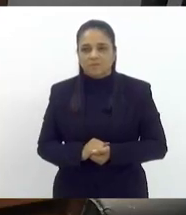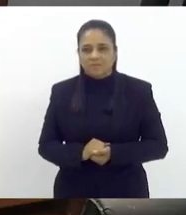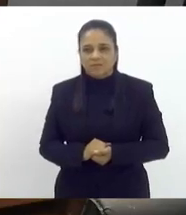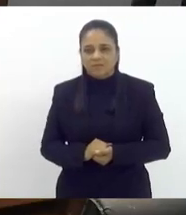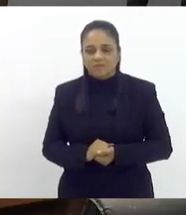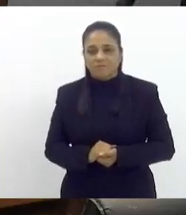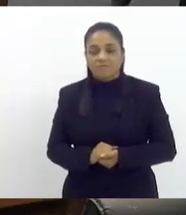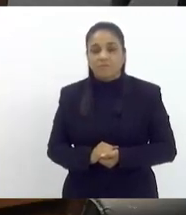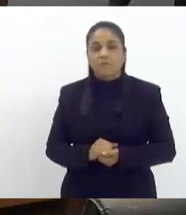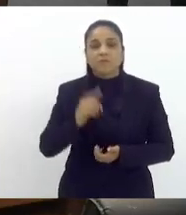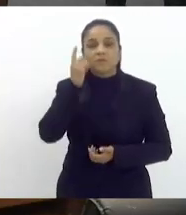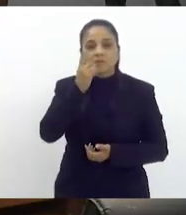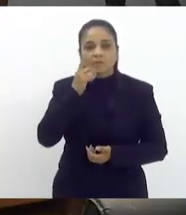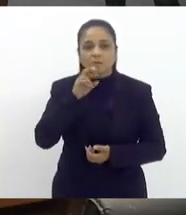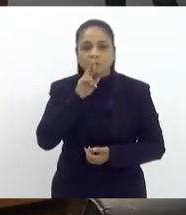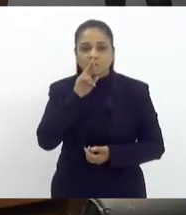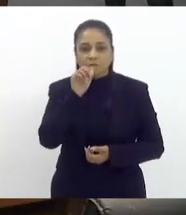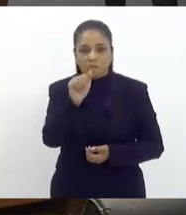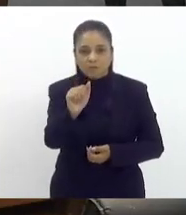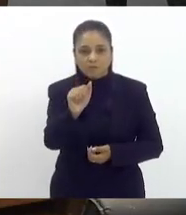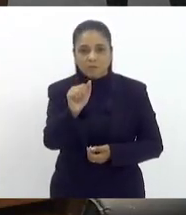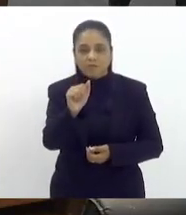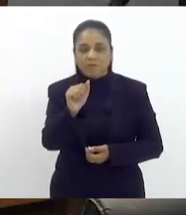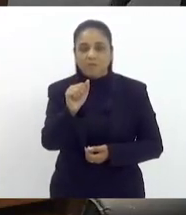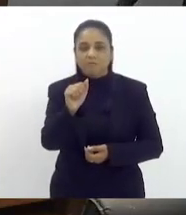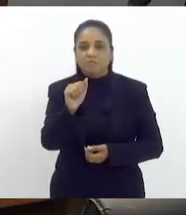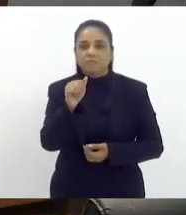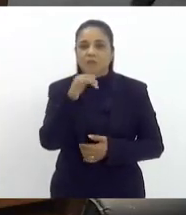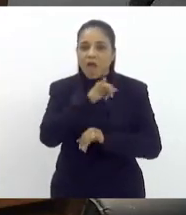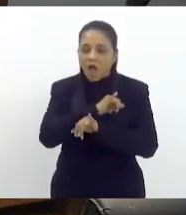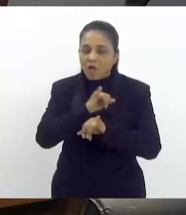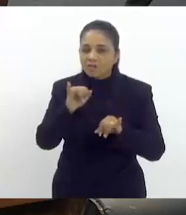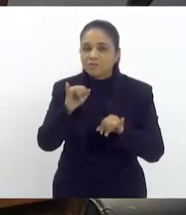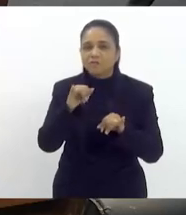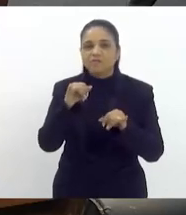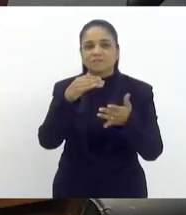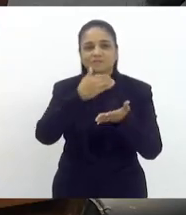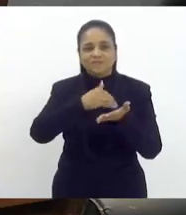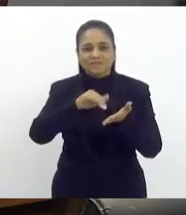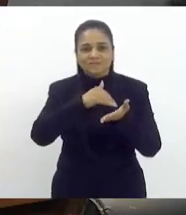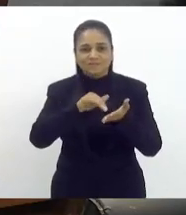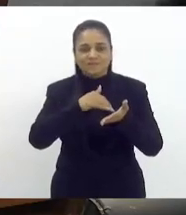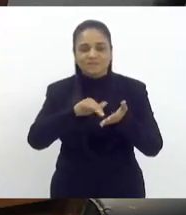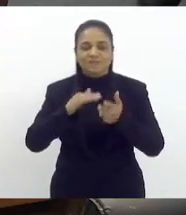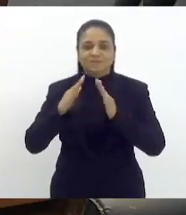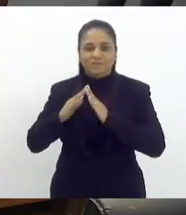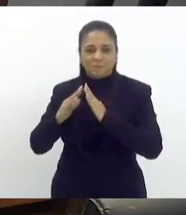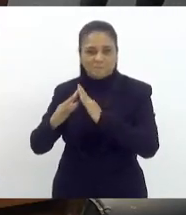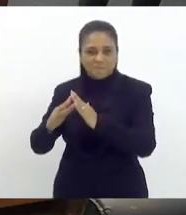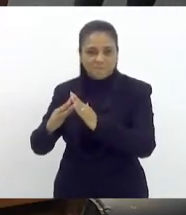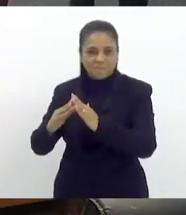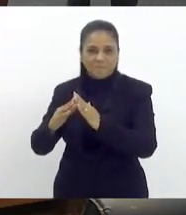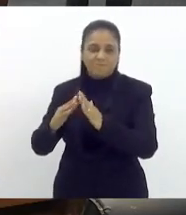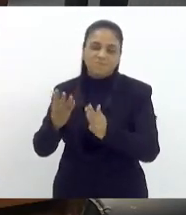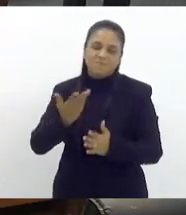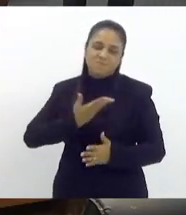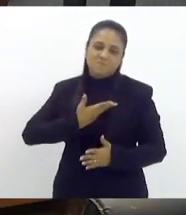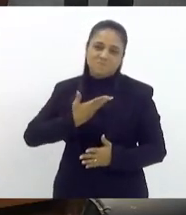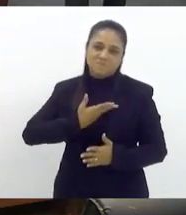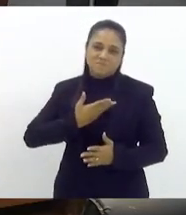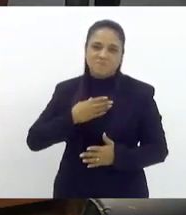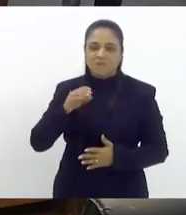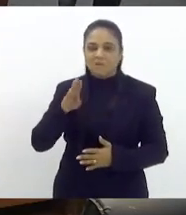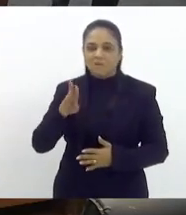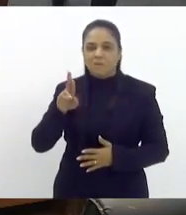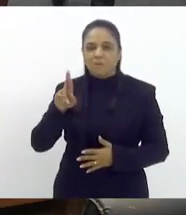Deputado Rodrigo Amorim anunciar a presença do nosso secretário de habitação Nossa eterno querido Deputado